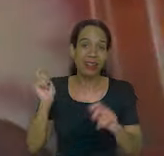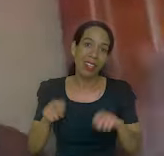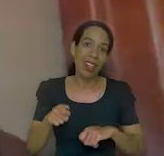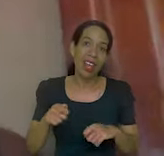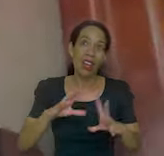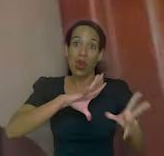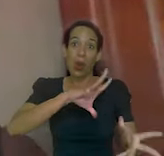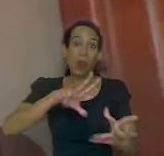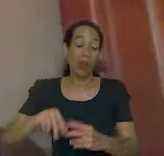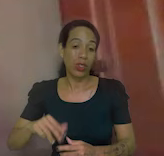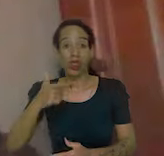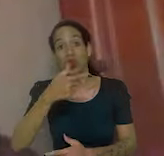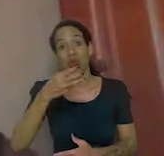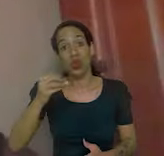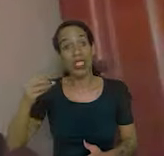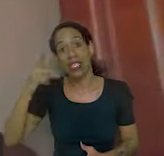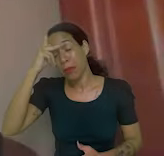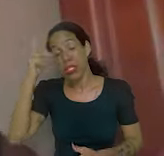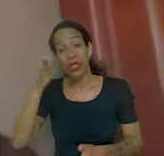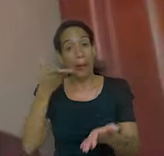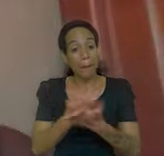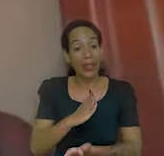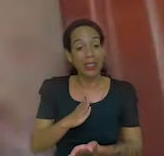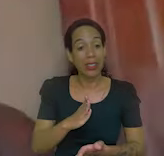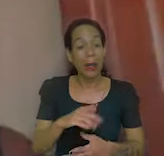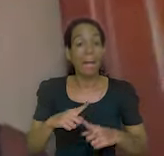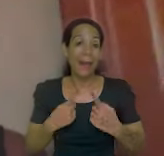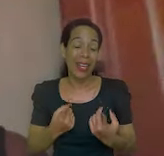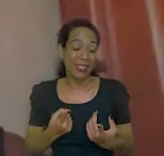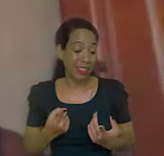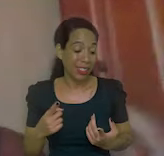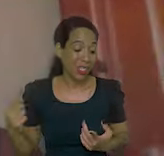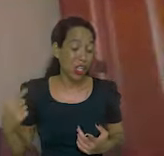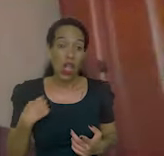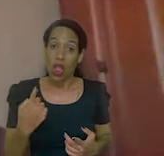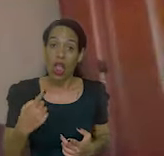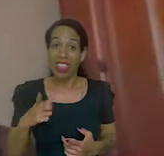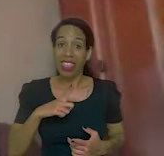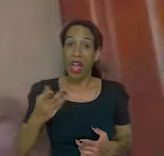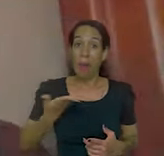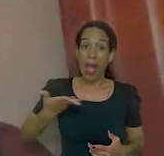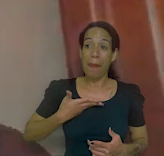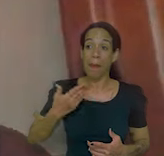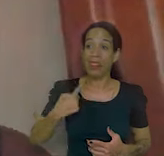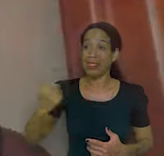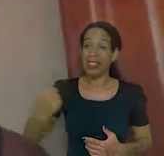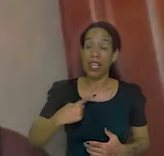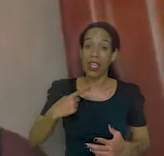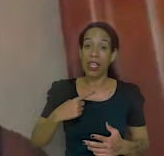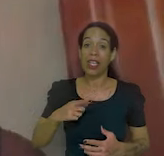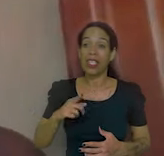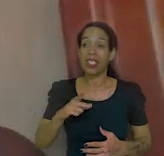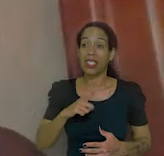nesse universo, ter sido 200 e poucas pessoas. Por incrível que pareça, a gente tem essa amiga em comum, mas não foi por intermédio